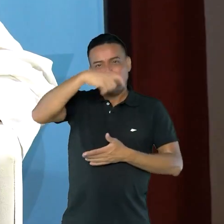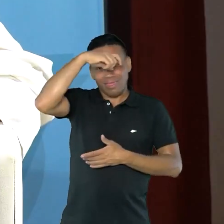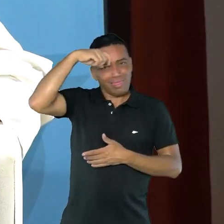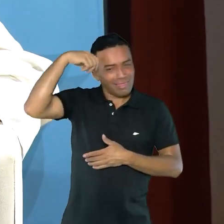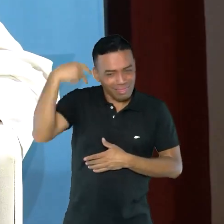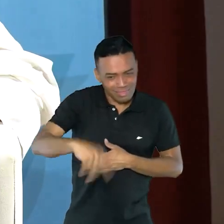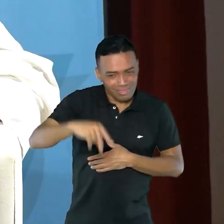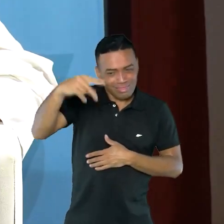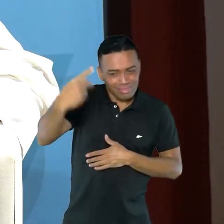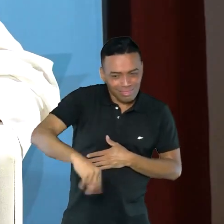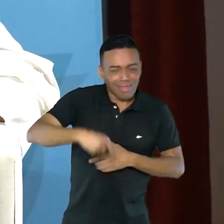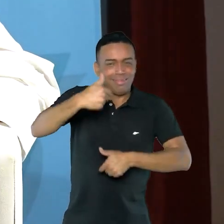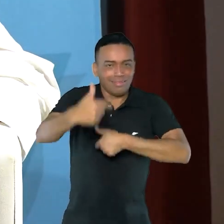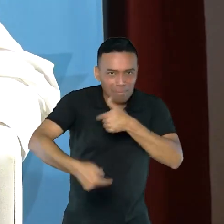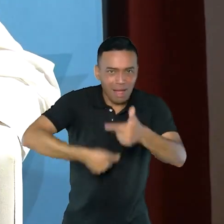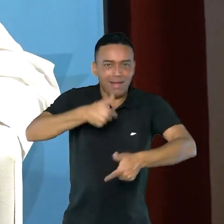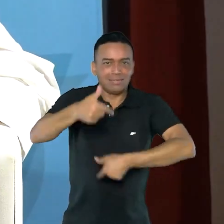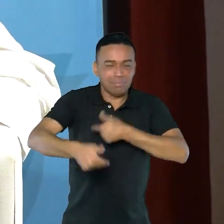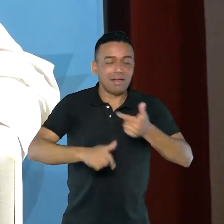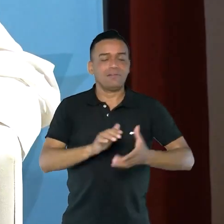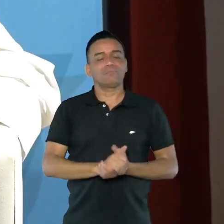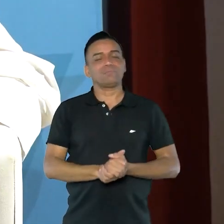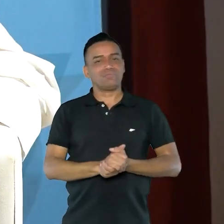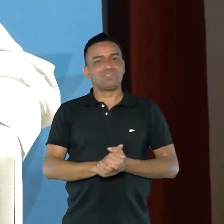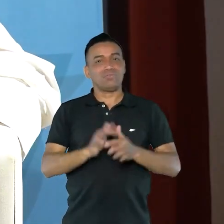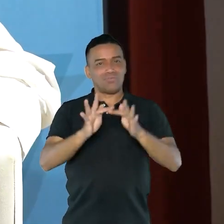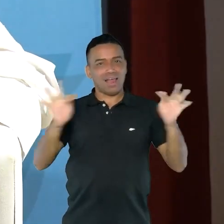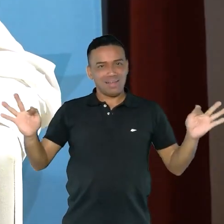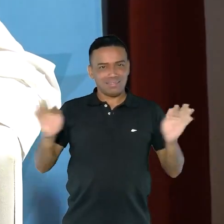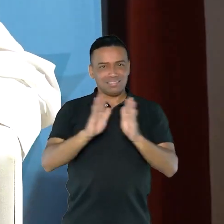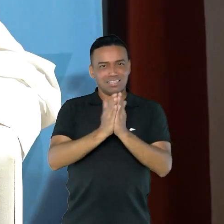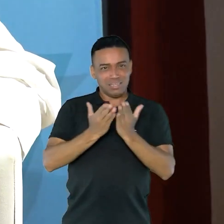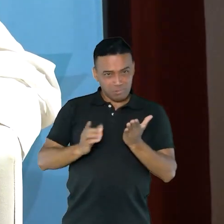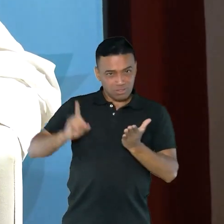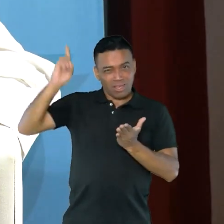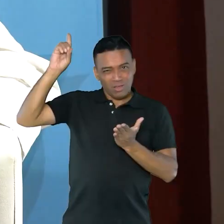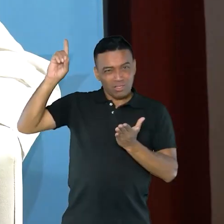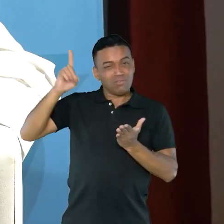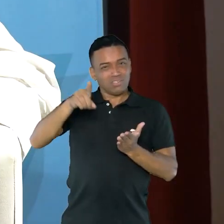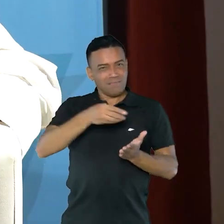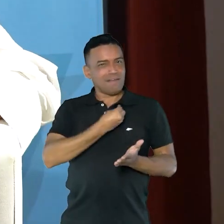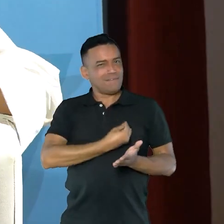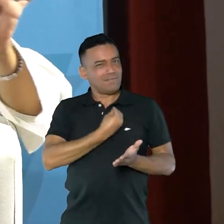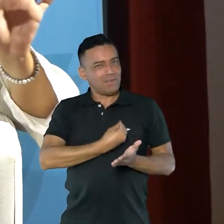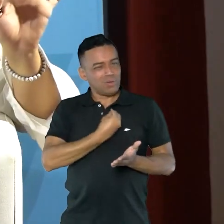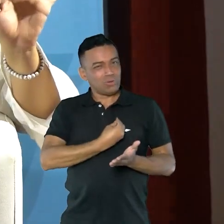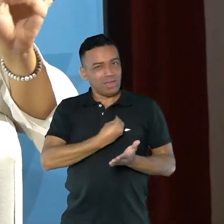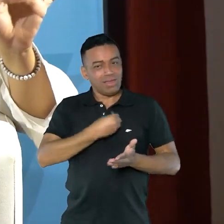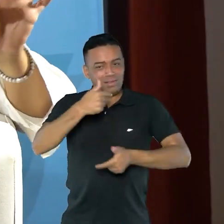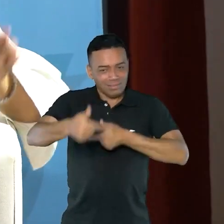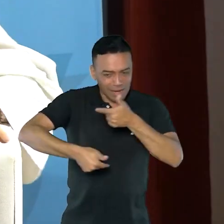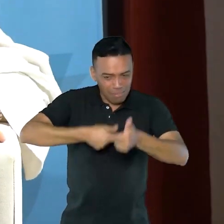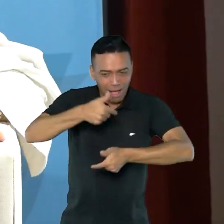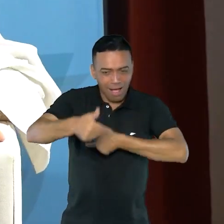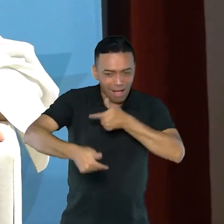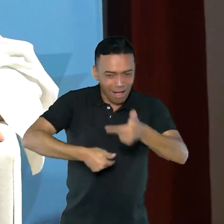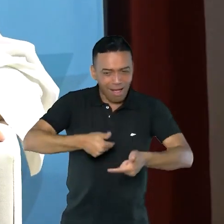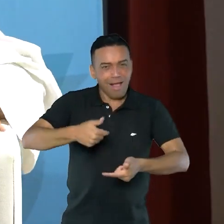que esse verso do viverás com o suor do rosto, de que dá para a gente suar de outras